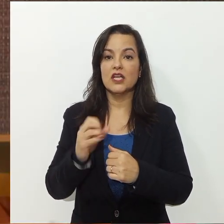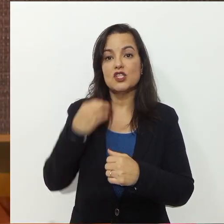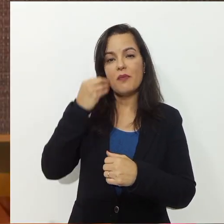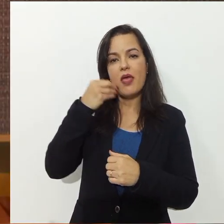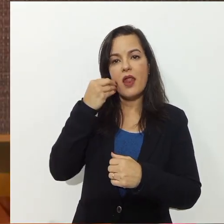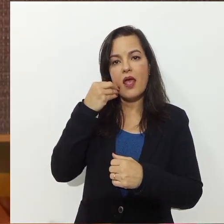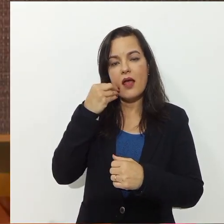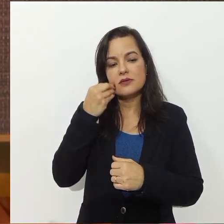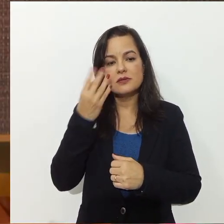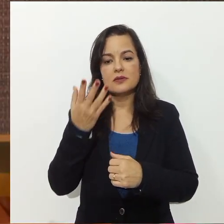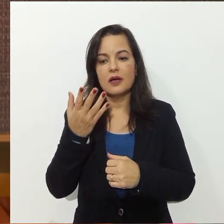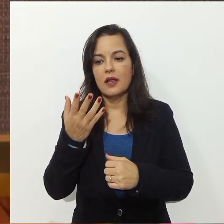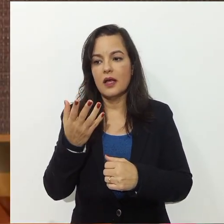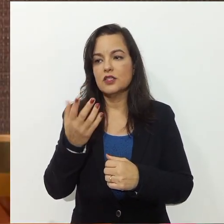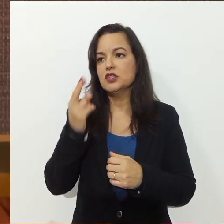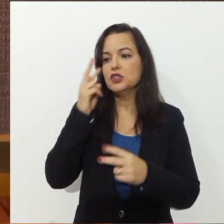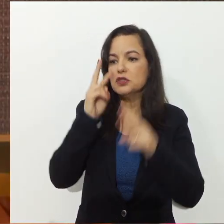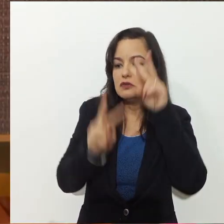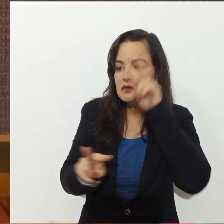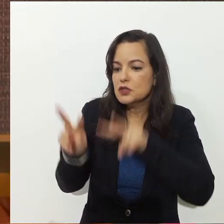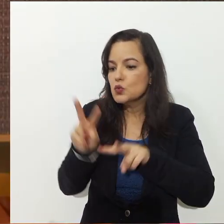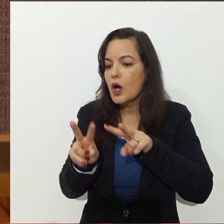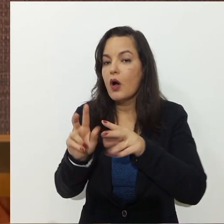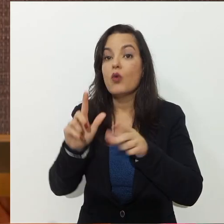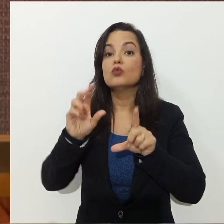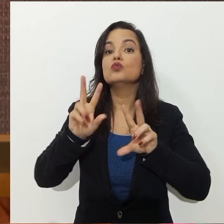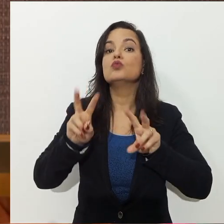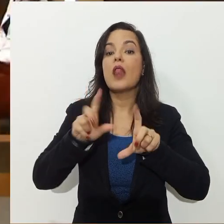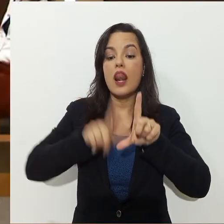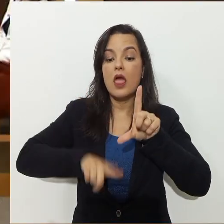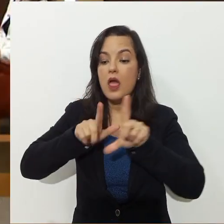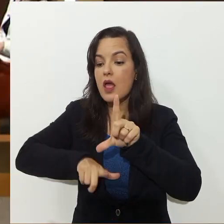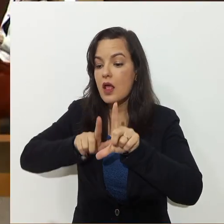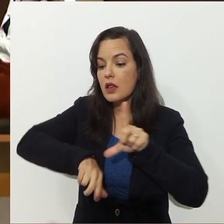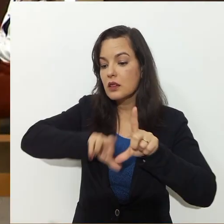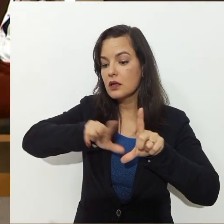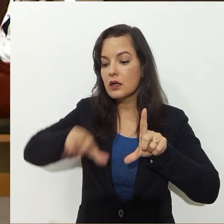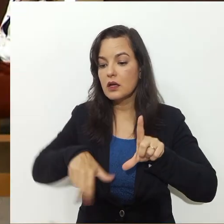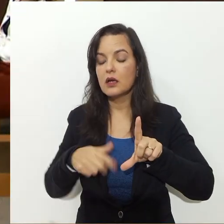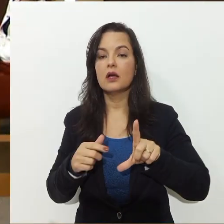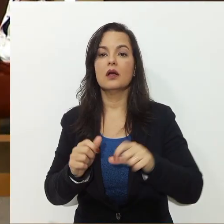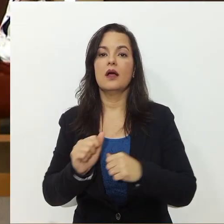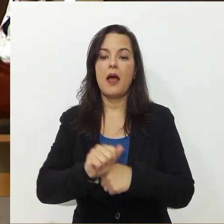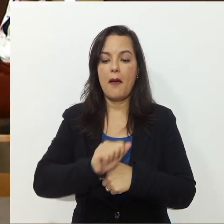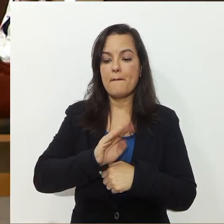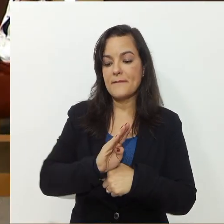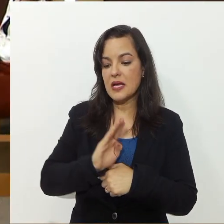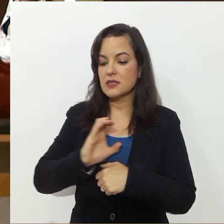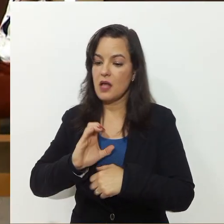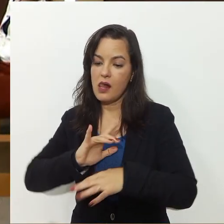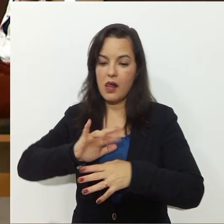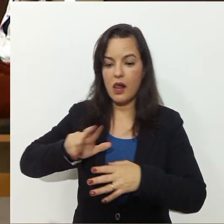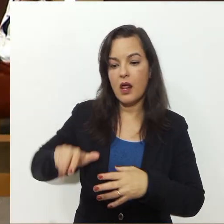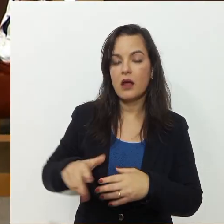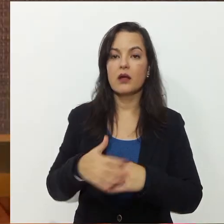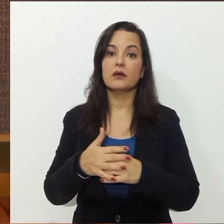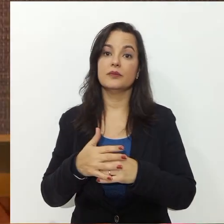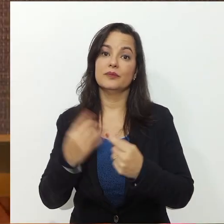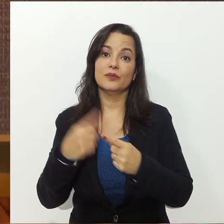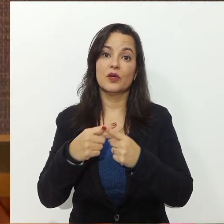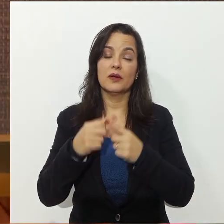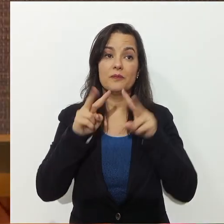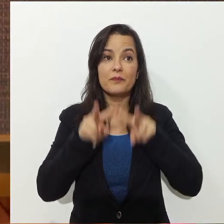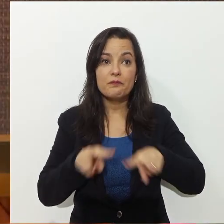experiência, né? De mexer com a questão da leitura, do letramento. Enfim, o letramento ele vem antes, né?